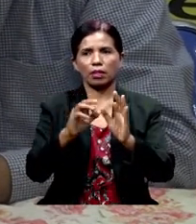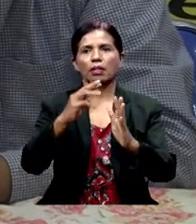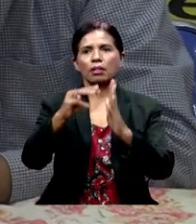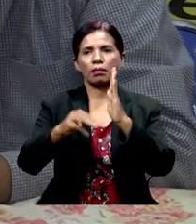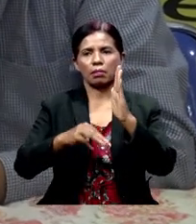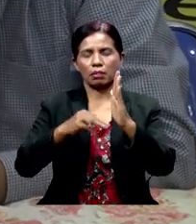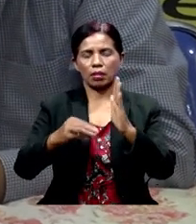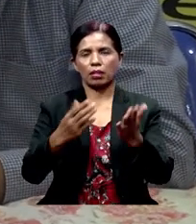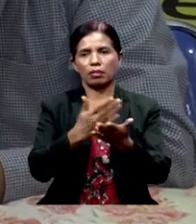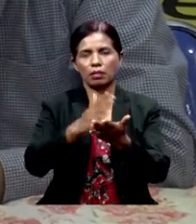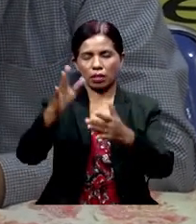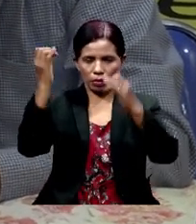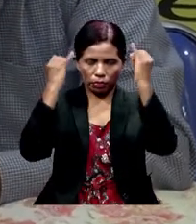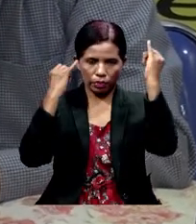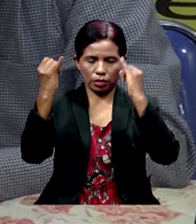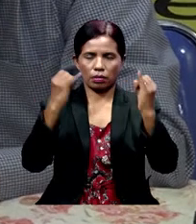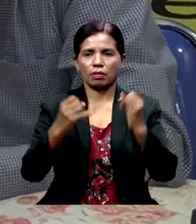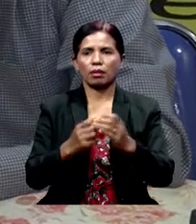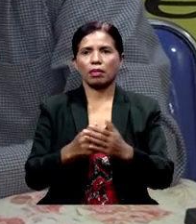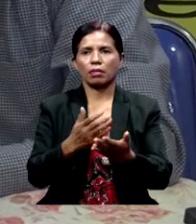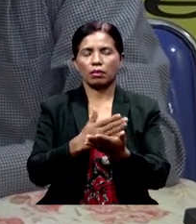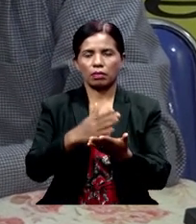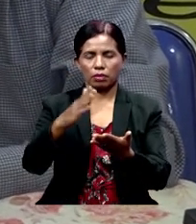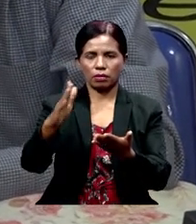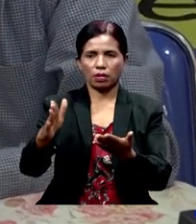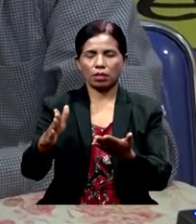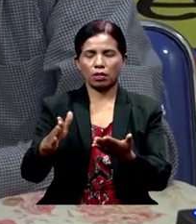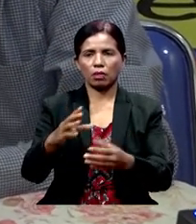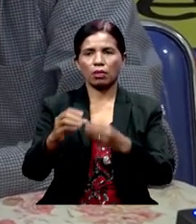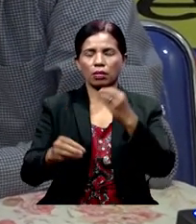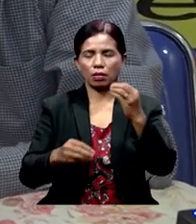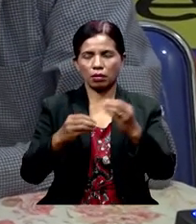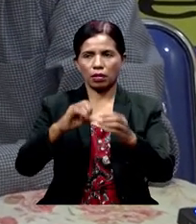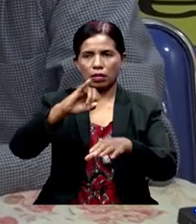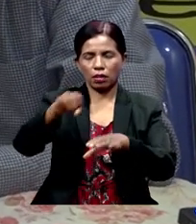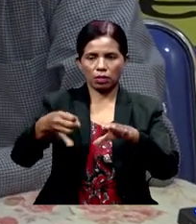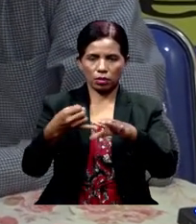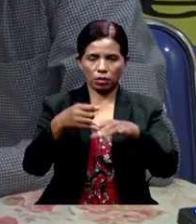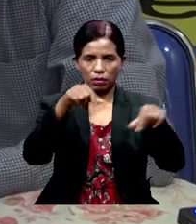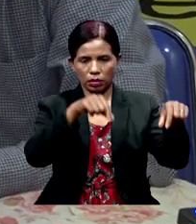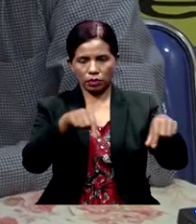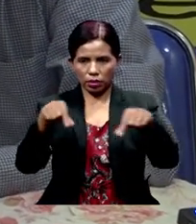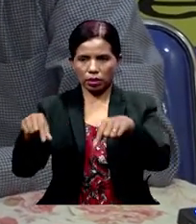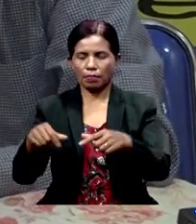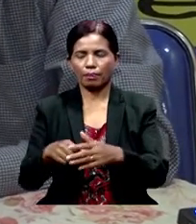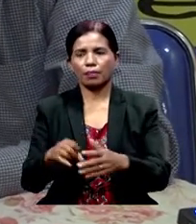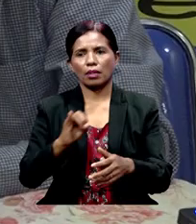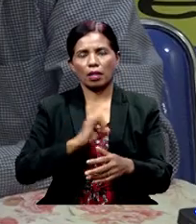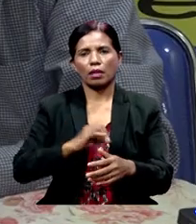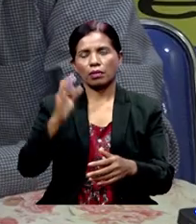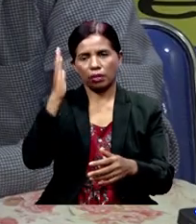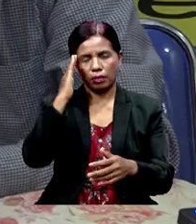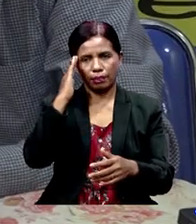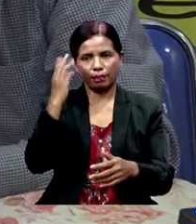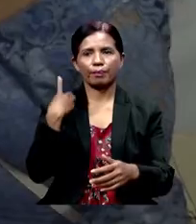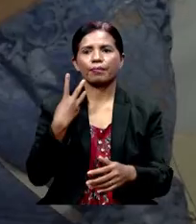e a sensibilização, sensibilidade para assunto inclusão de deficiência. A